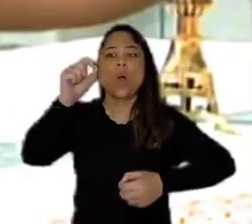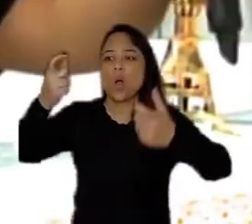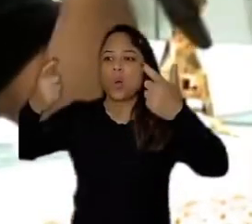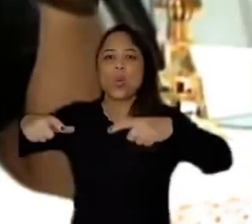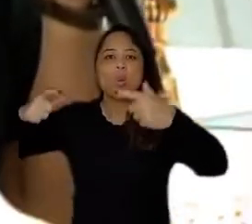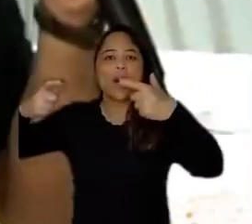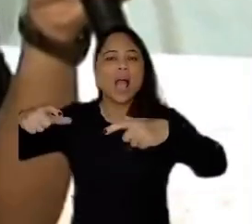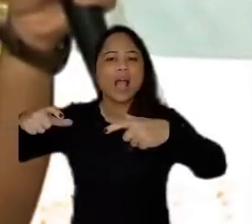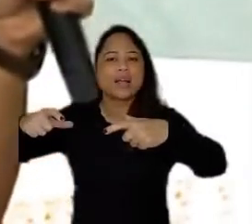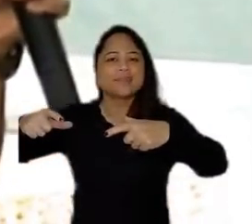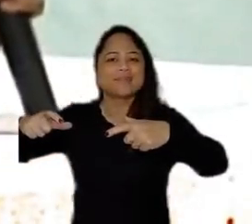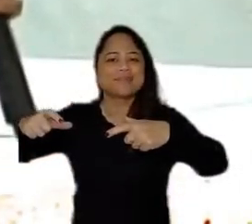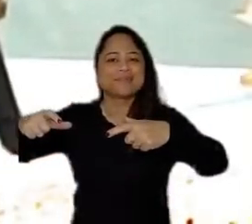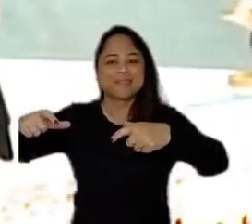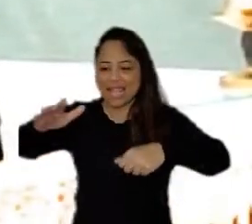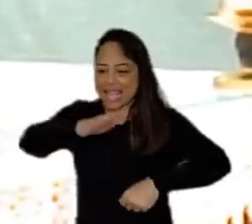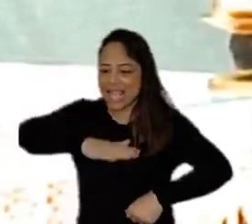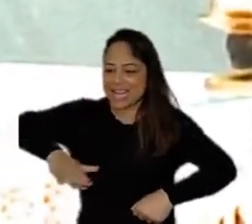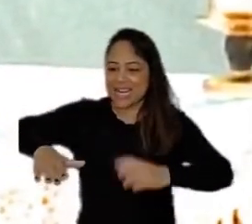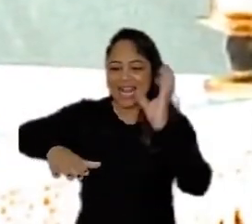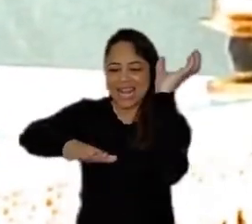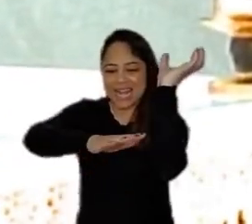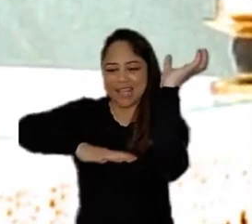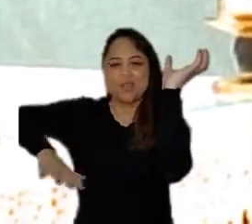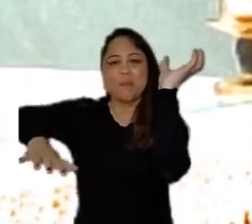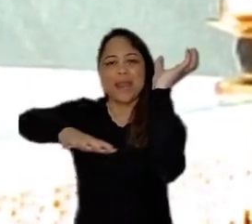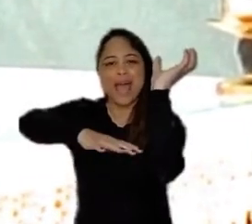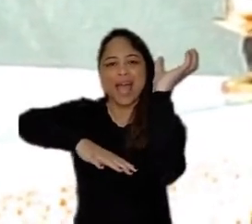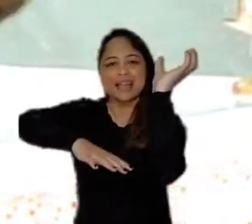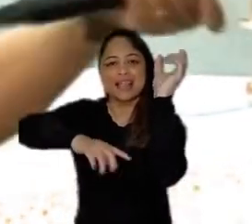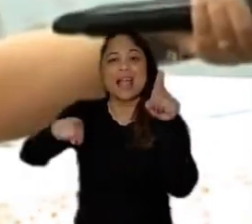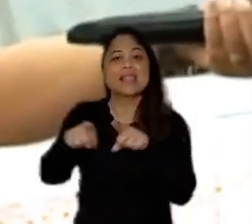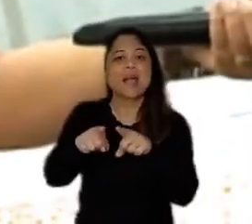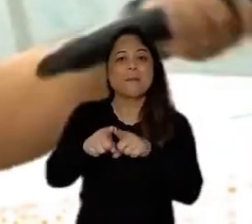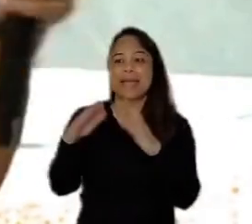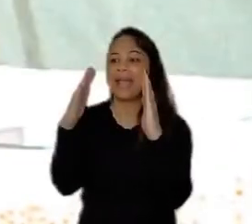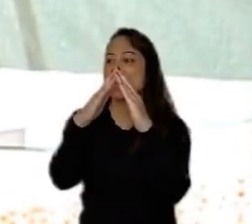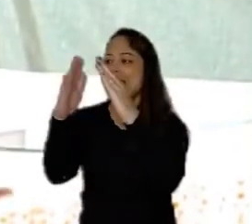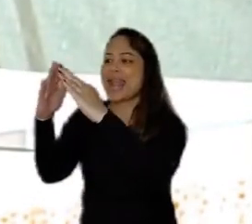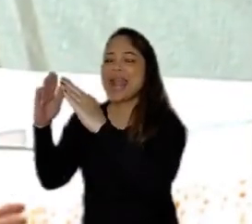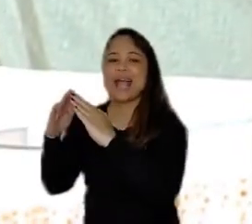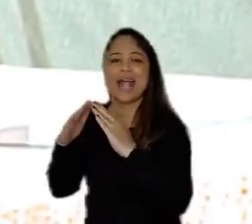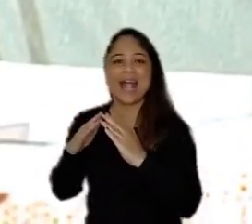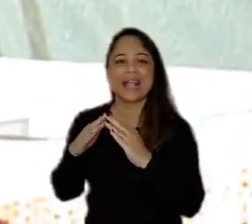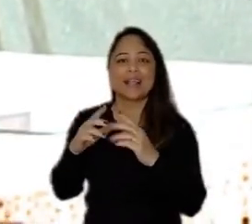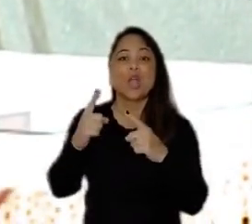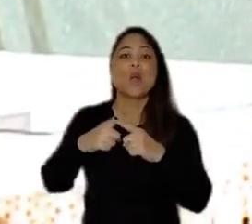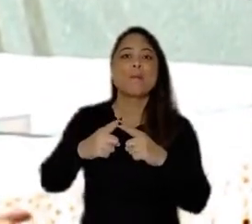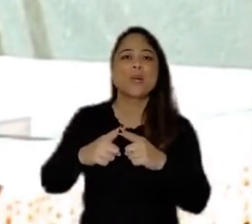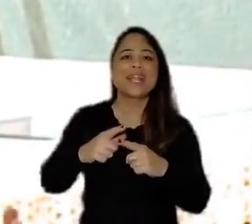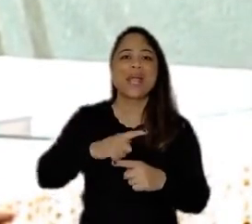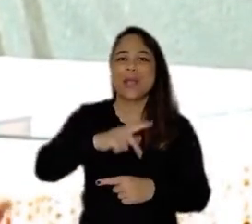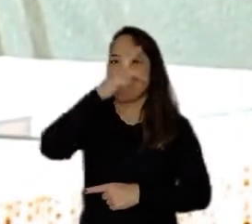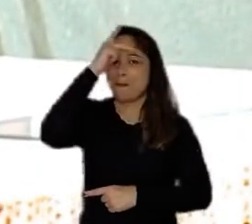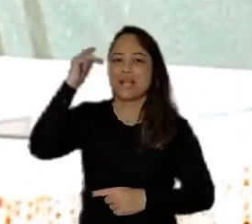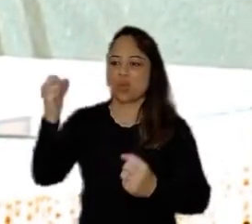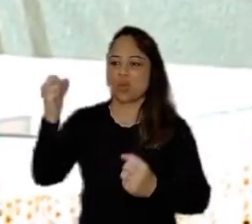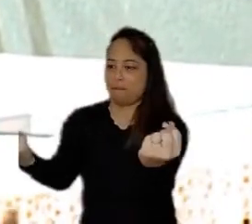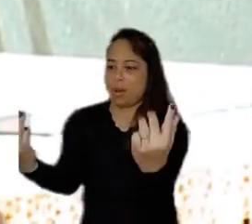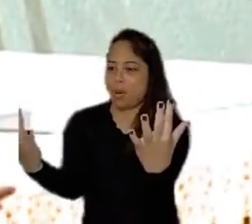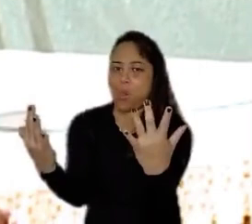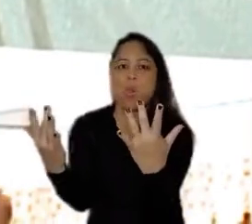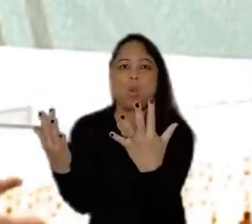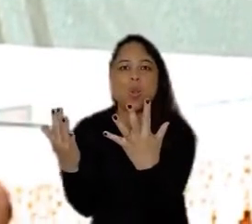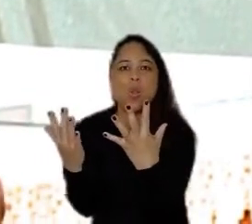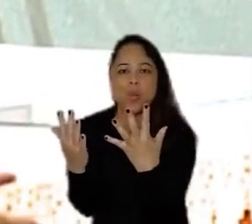Nas praças e nas casas das pessoas. Me pergunta por quê? porque estava lotado de gente comprimindo ele,